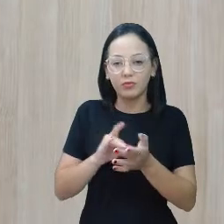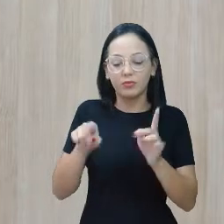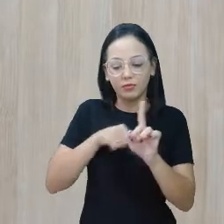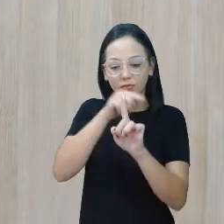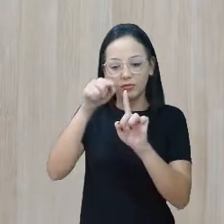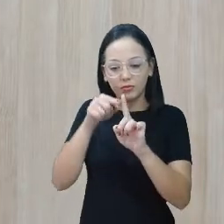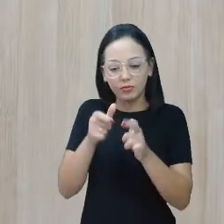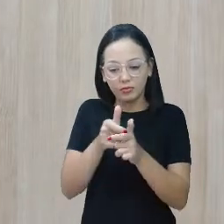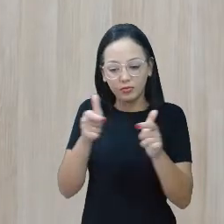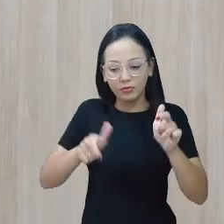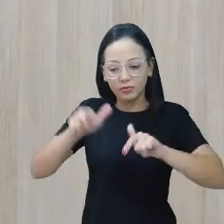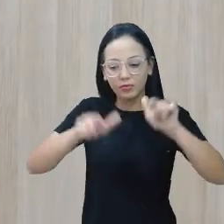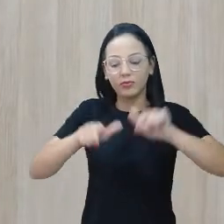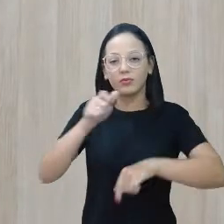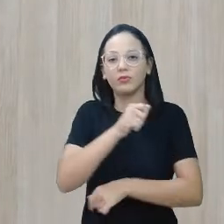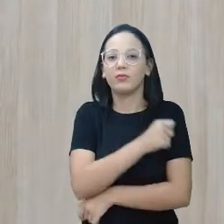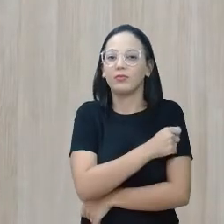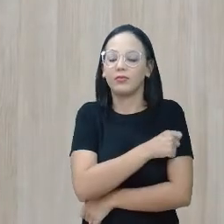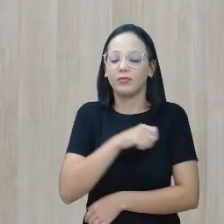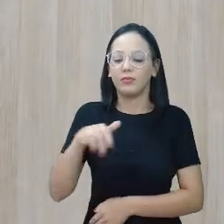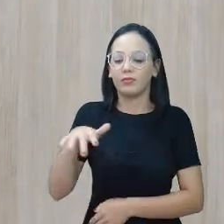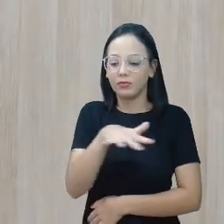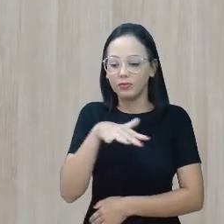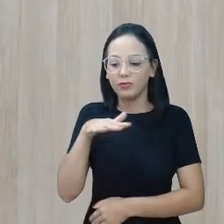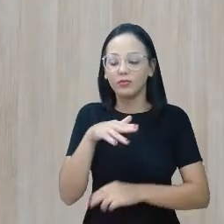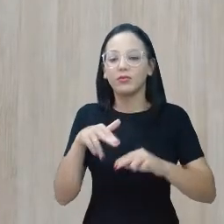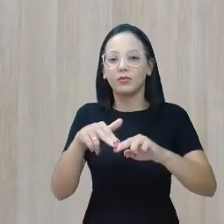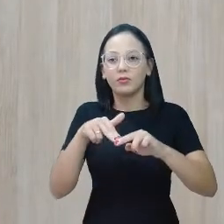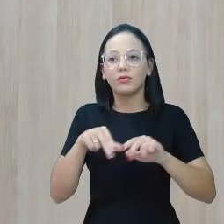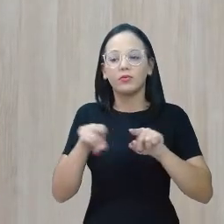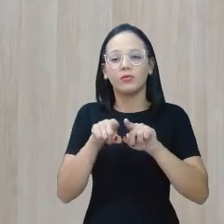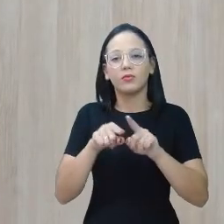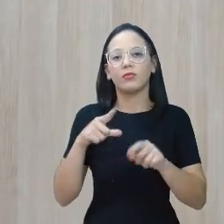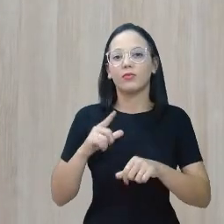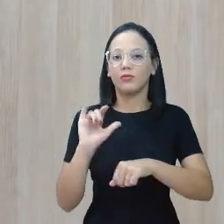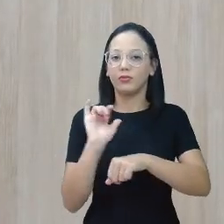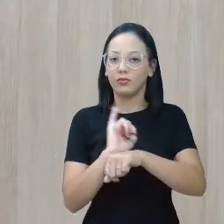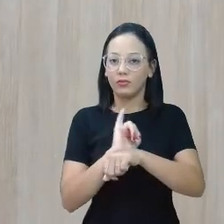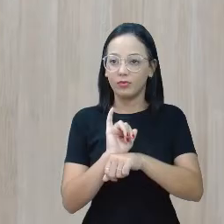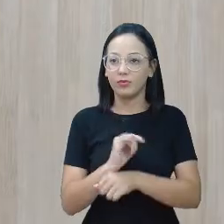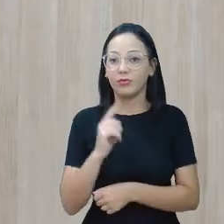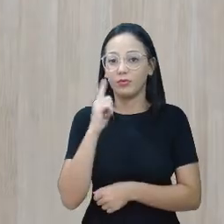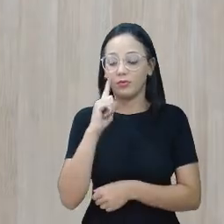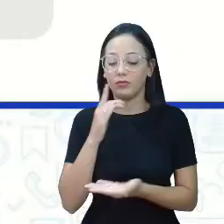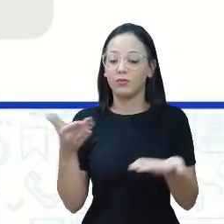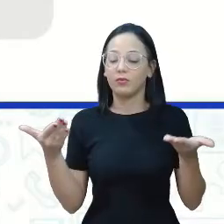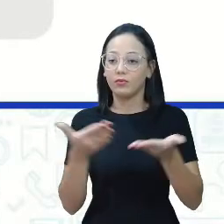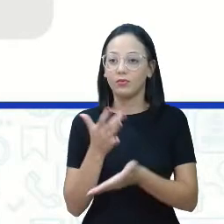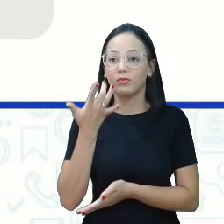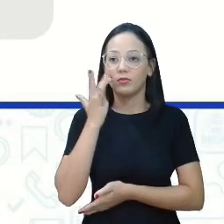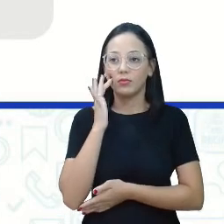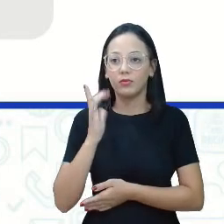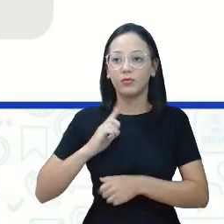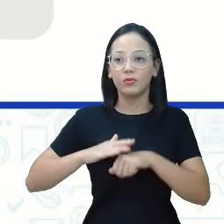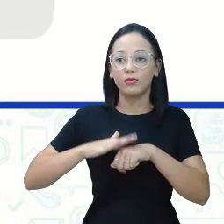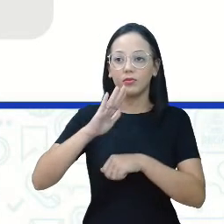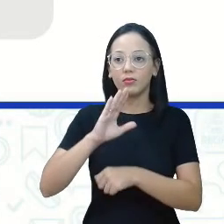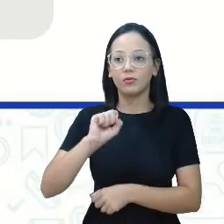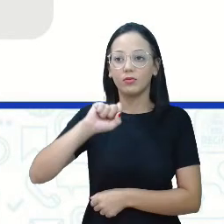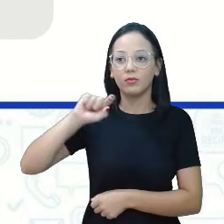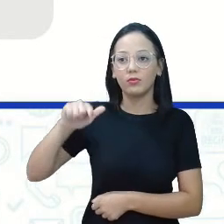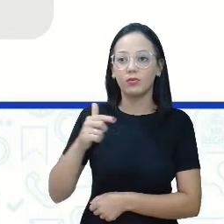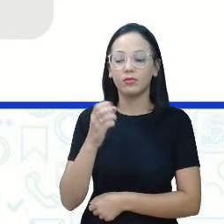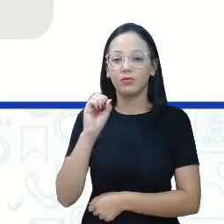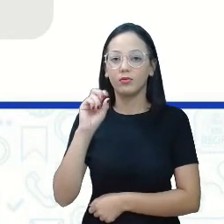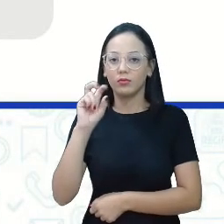né? A maioria dos estudantes da rede. Para isso, a gente também tem um canal lá no YouTube, ó, que agora acho que já está com mais de